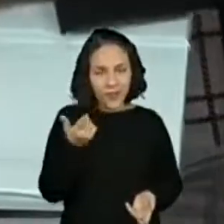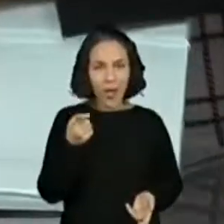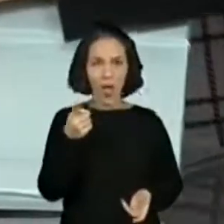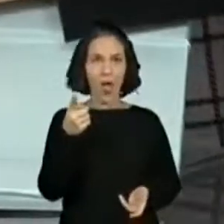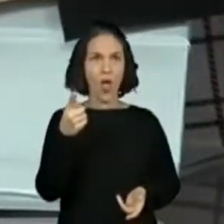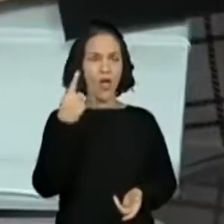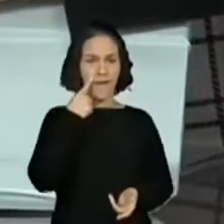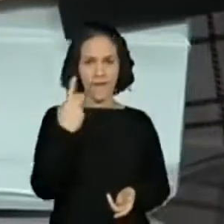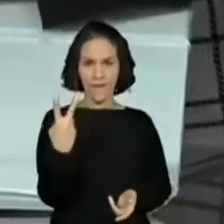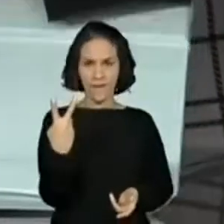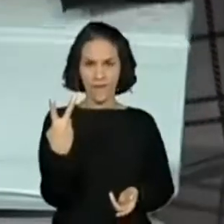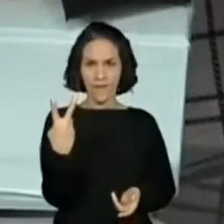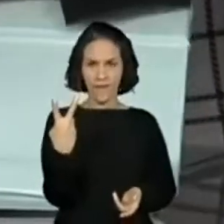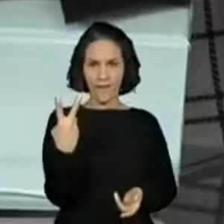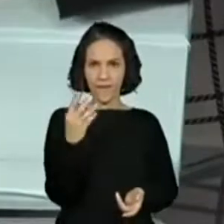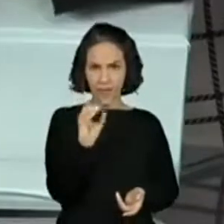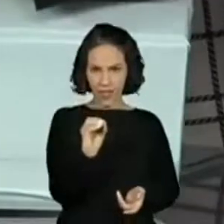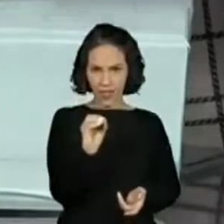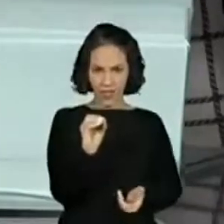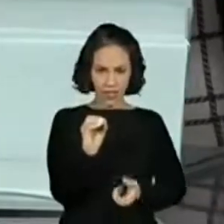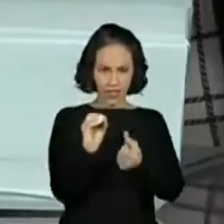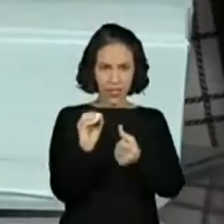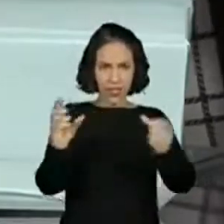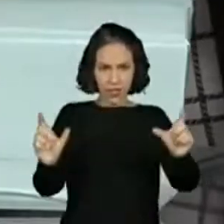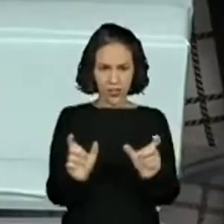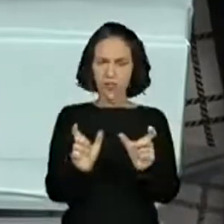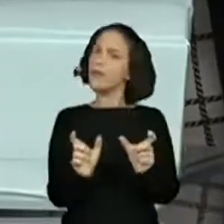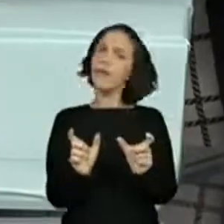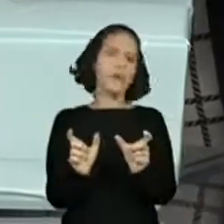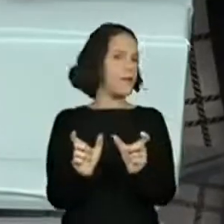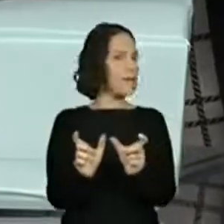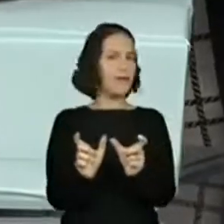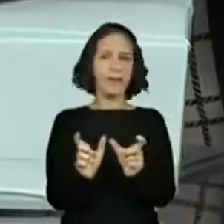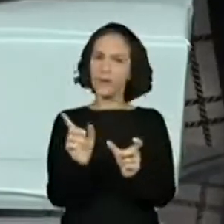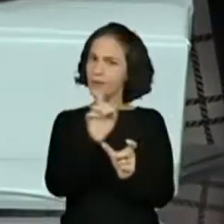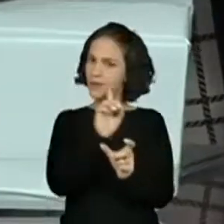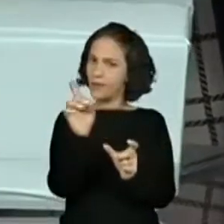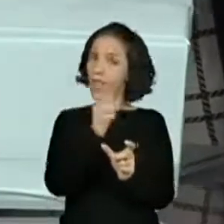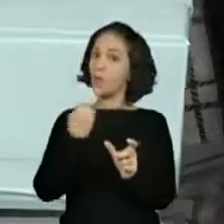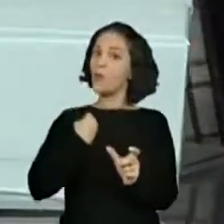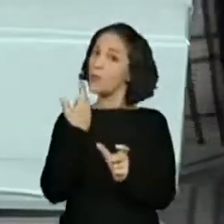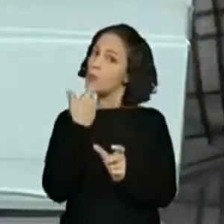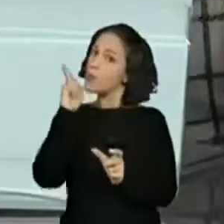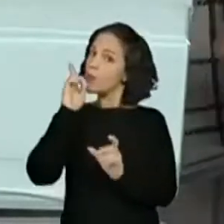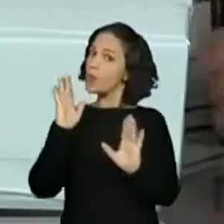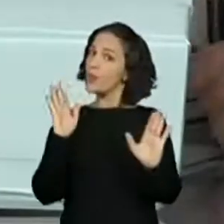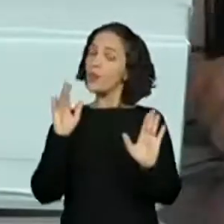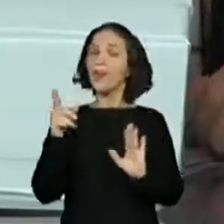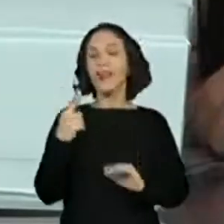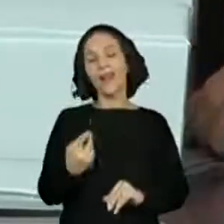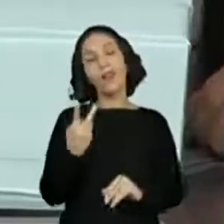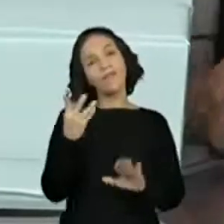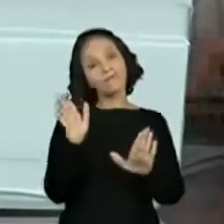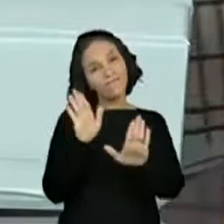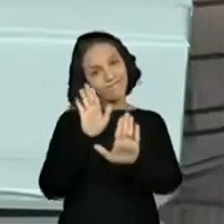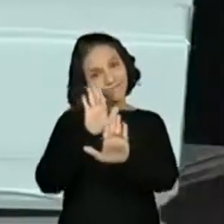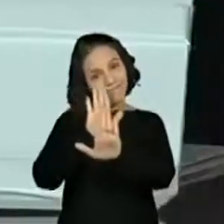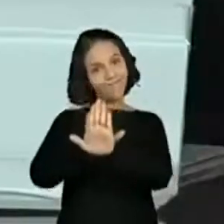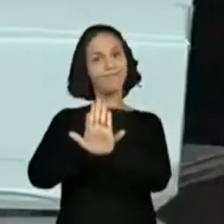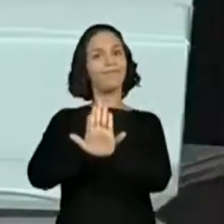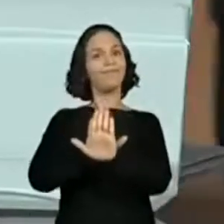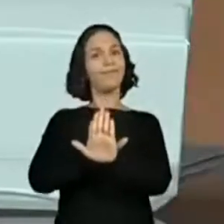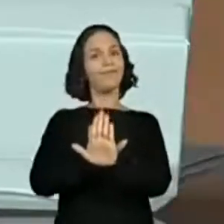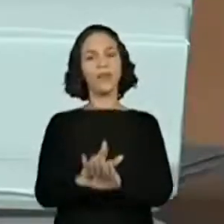Fácil. Eu registro com o 6 sobreposto aqui, na posição da unidade,